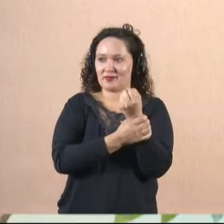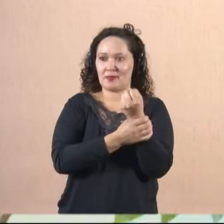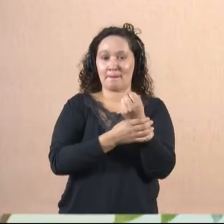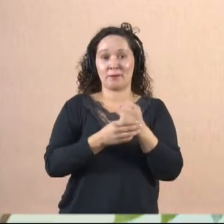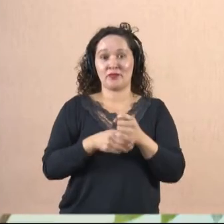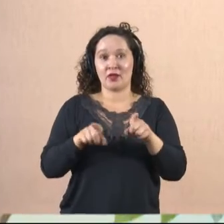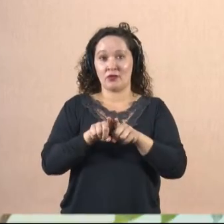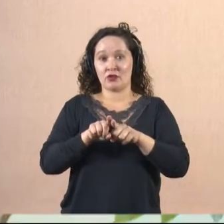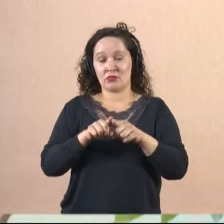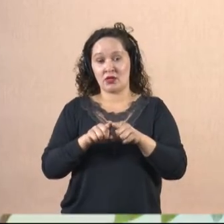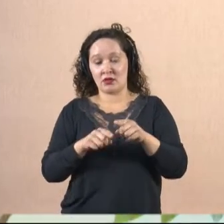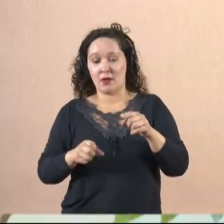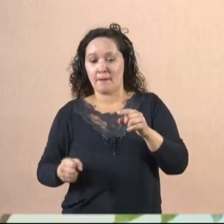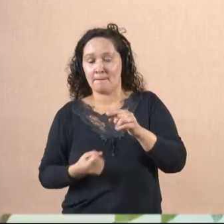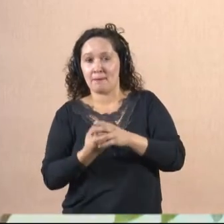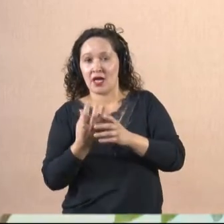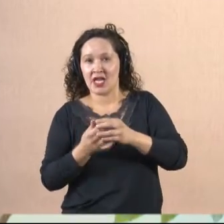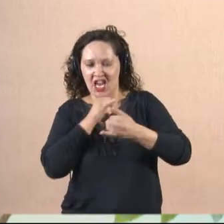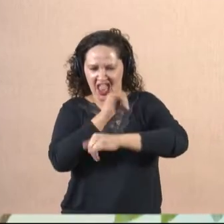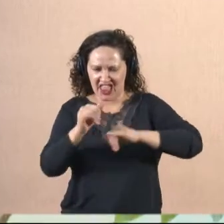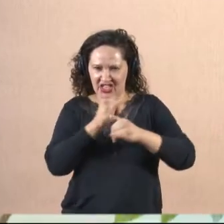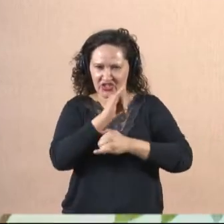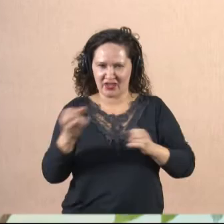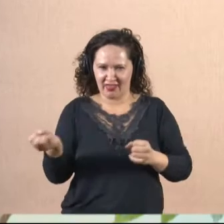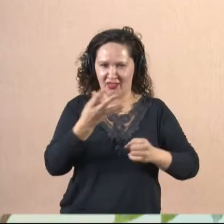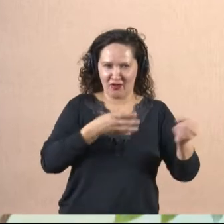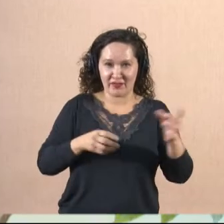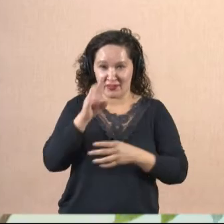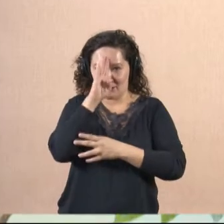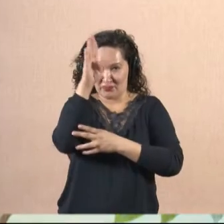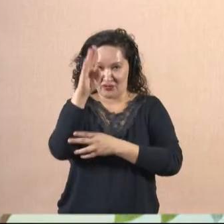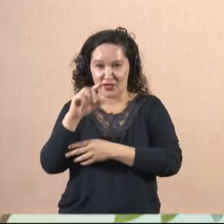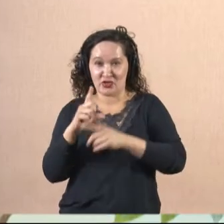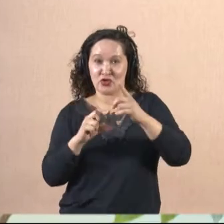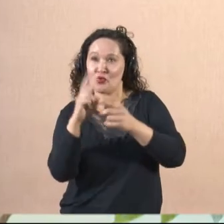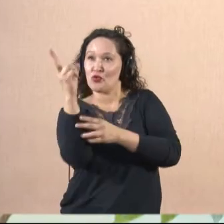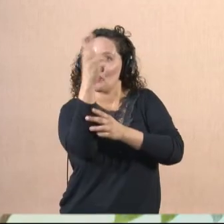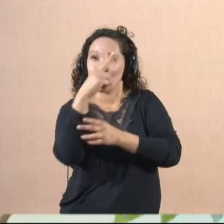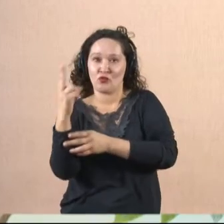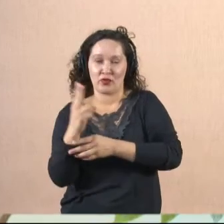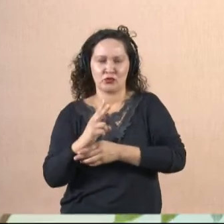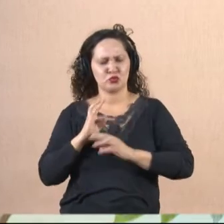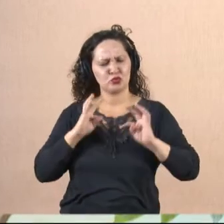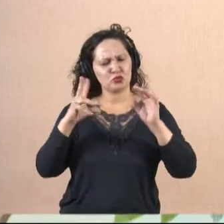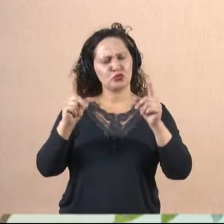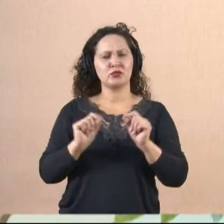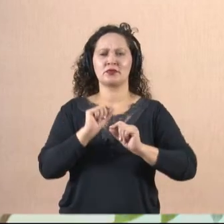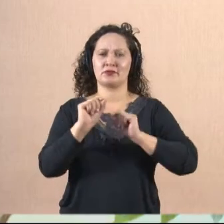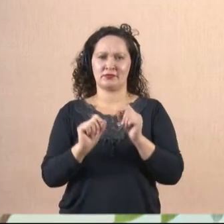ser humano investir mais nas energias renováveis especialmente a energia é única e tudo isso